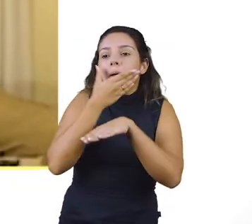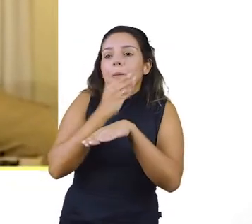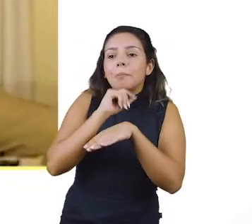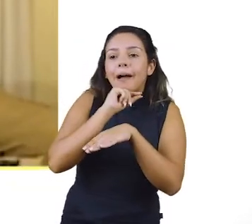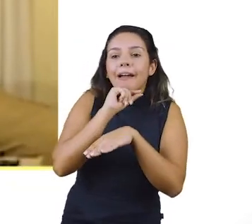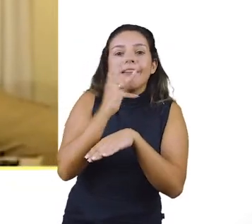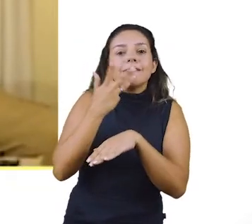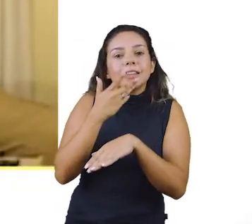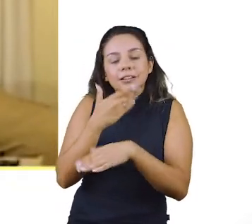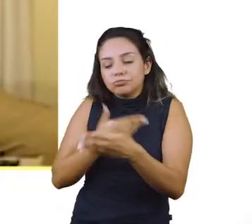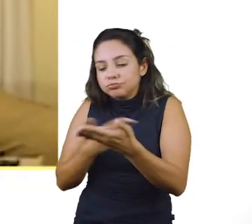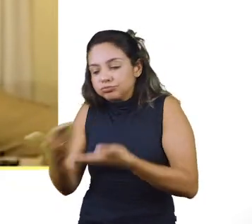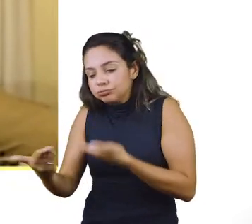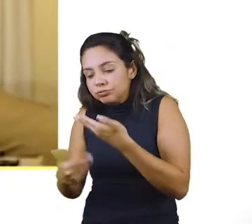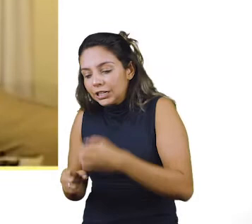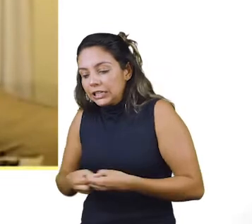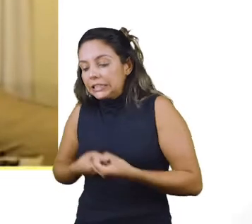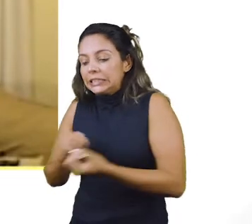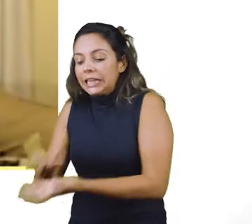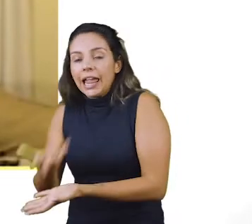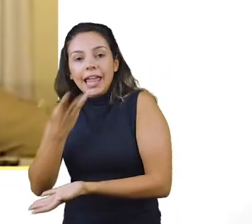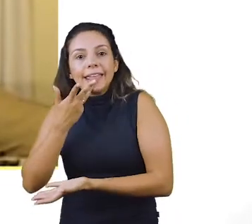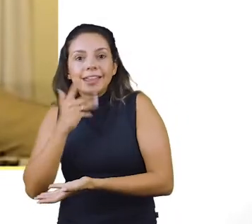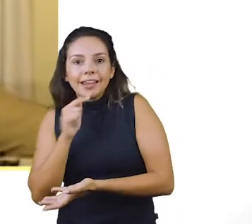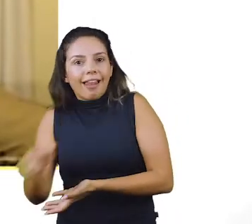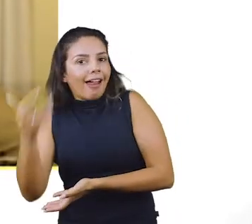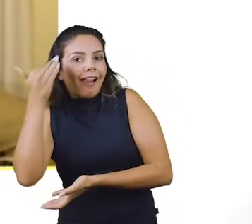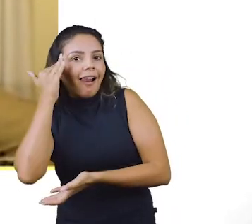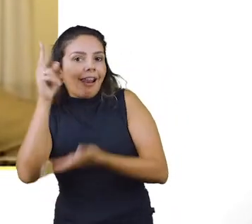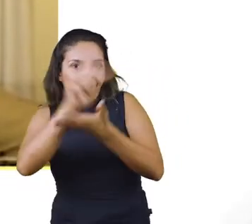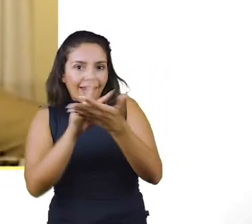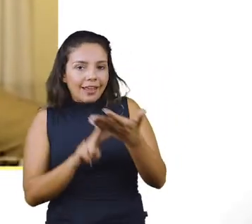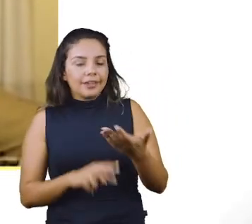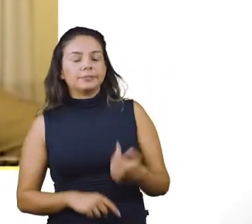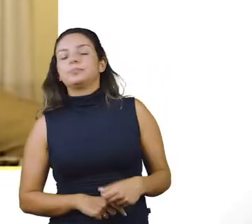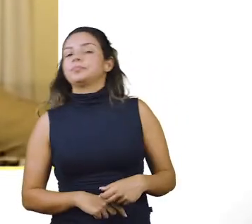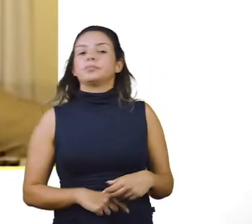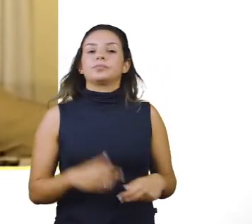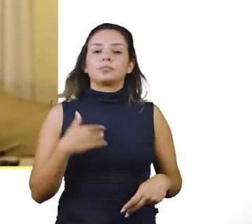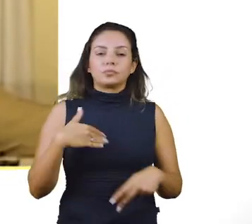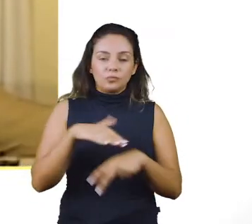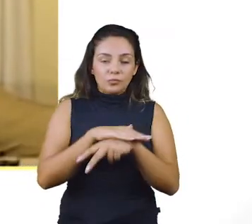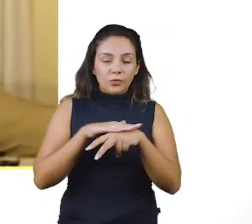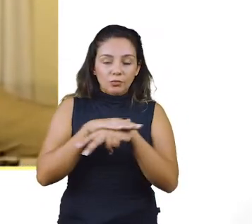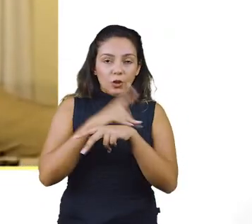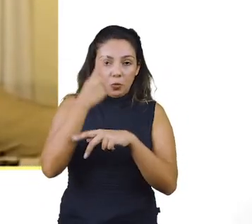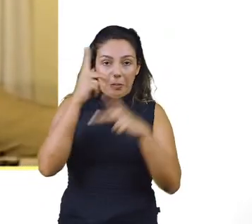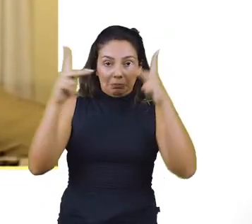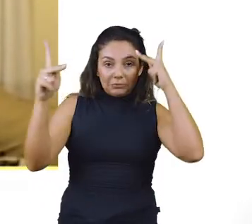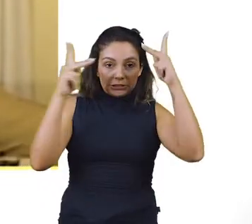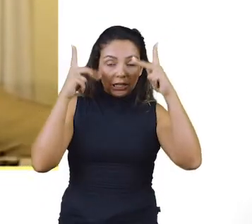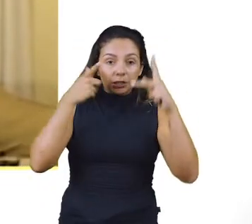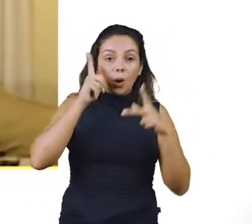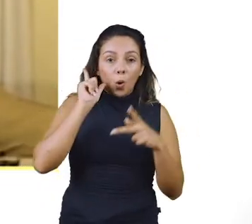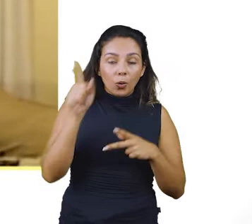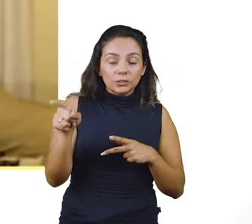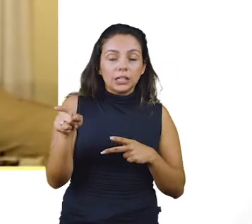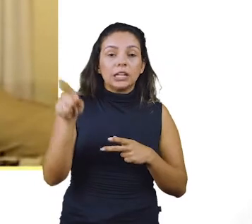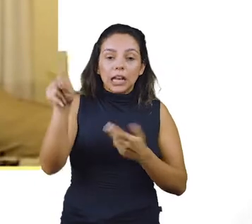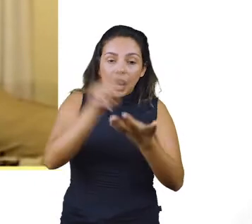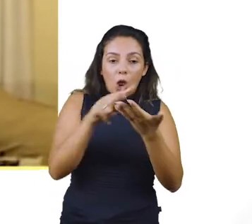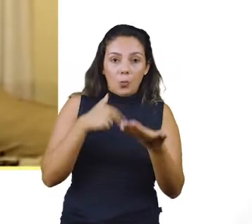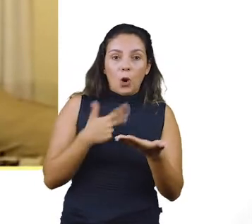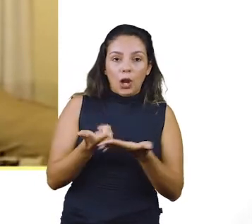também. Ontem eu ouvi de um psiquiatra isso e eu achei que foi muito bacana, porque quando a gente escreve, a gente não sabe o que está escrevendo, o efeito